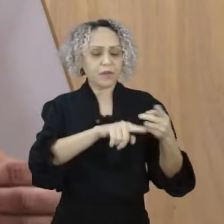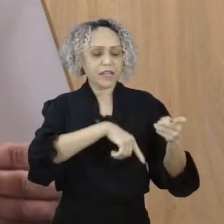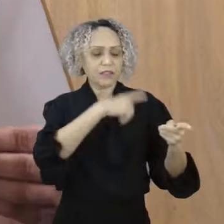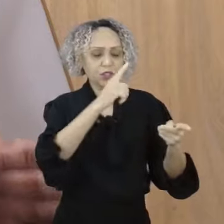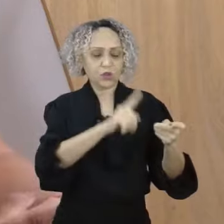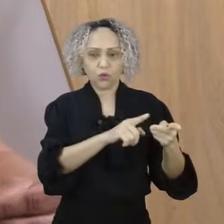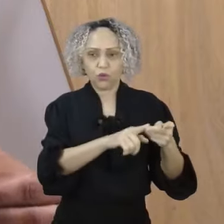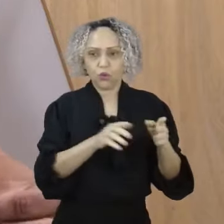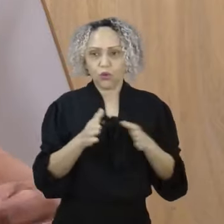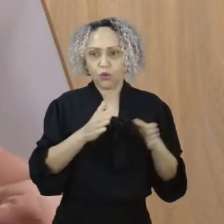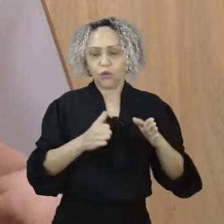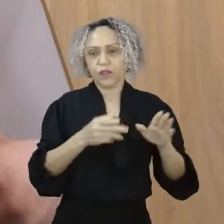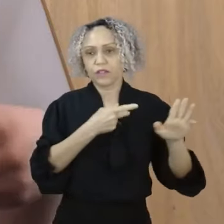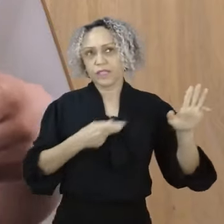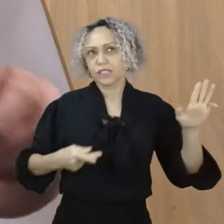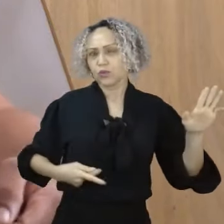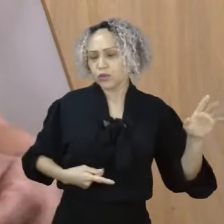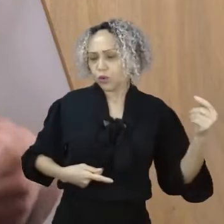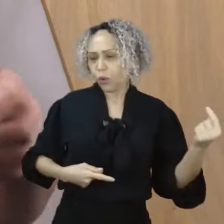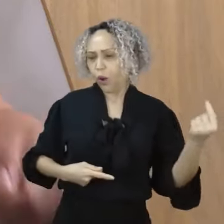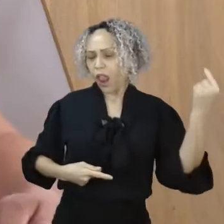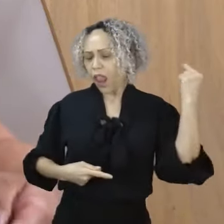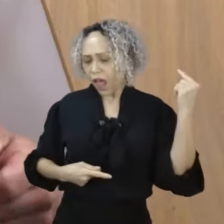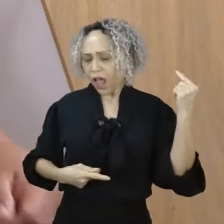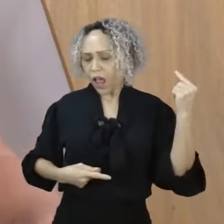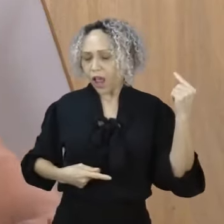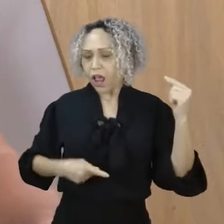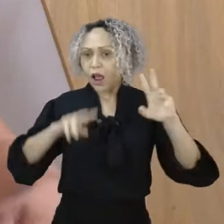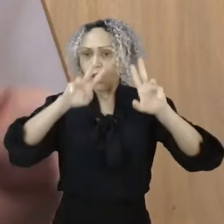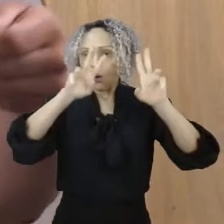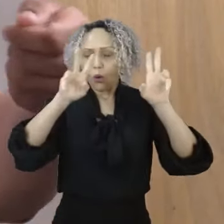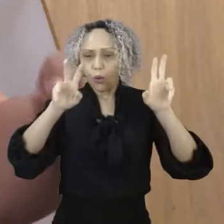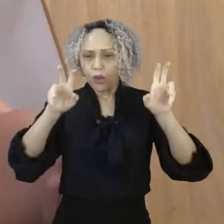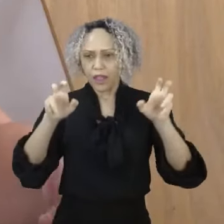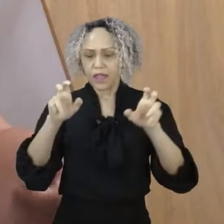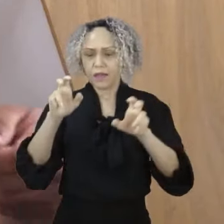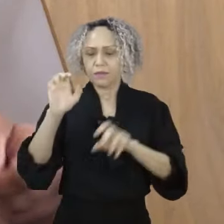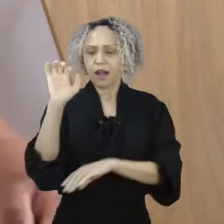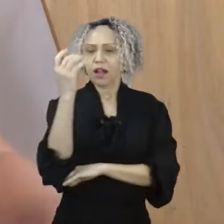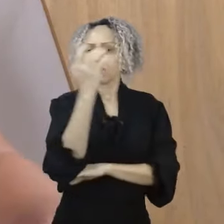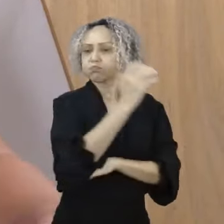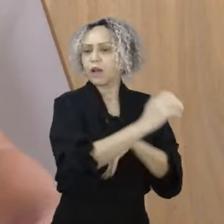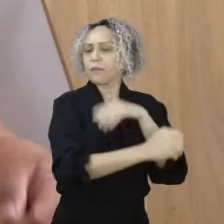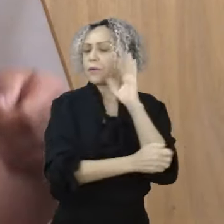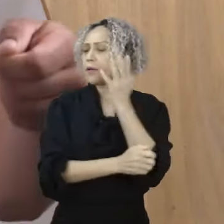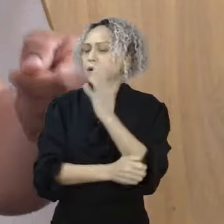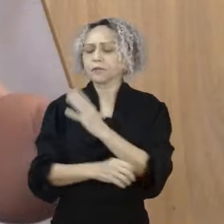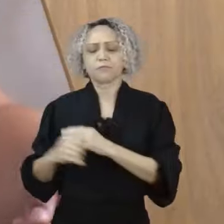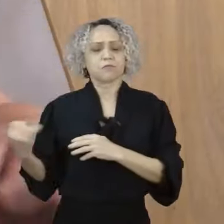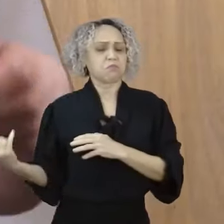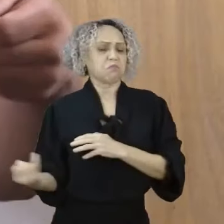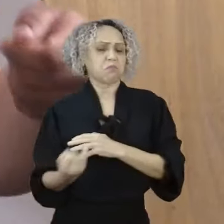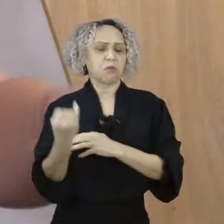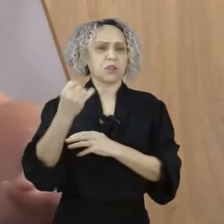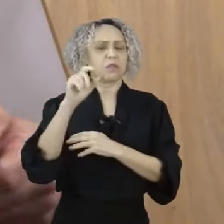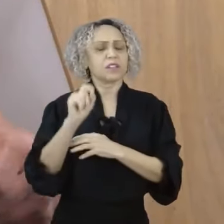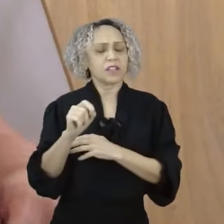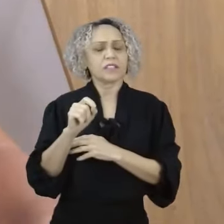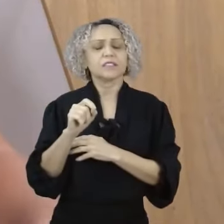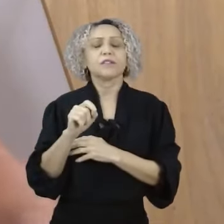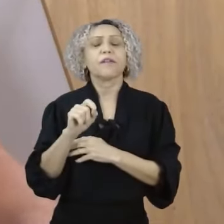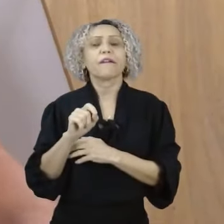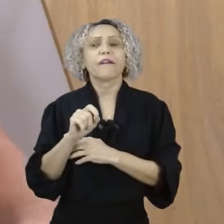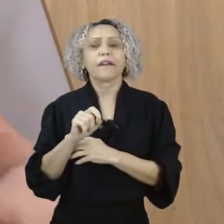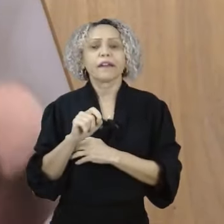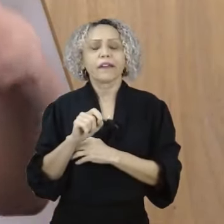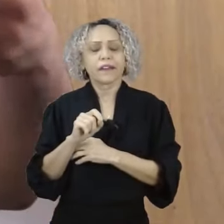questão ambiental teve uma ênfase muito importante no fortalecimento eh das instituições de preservar